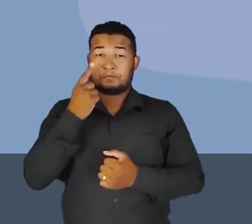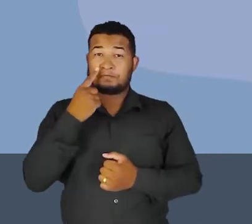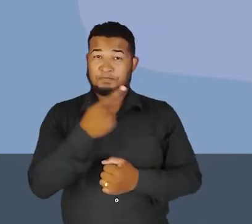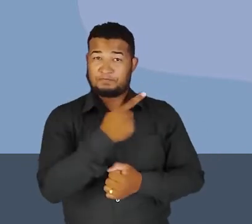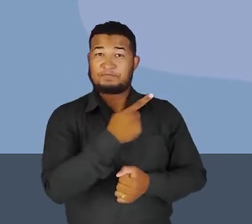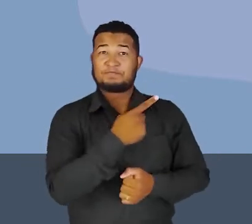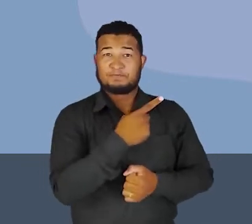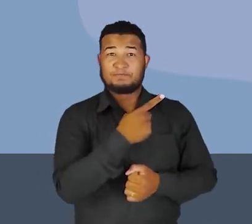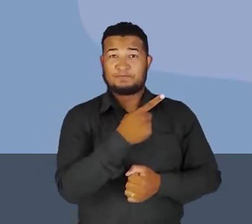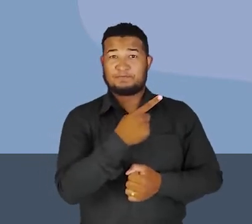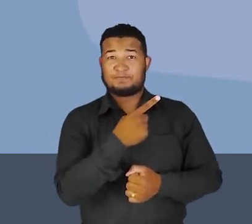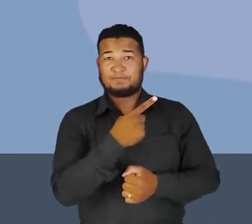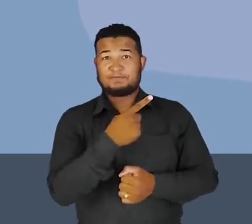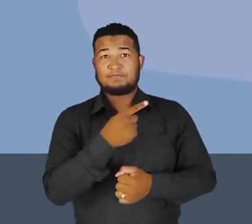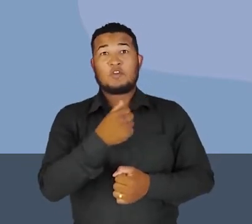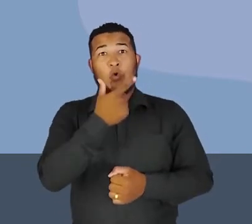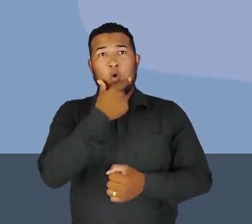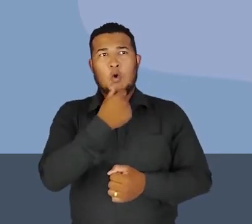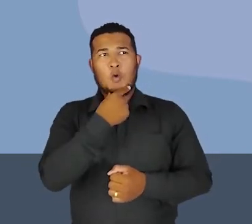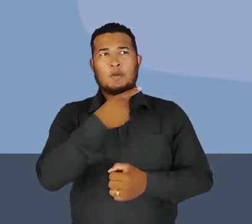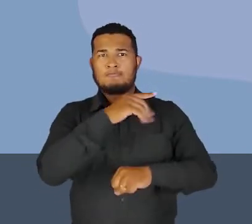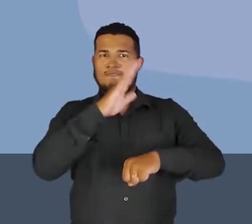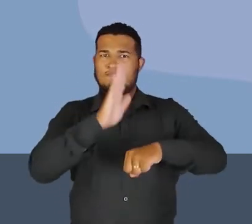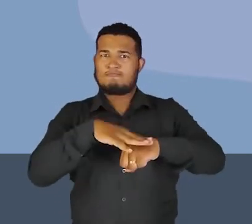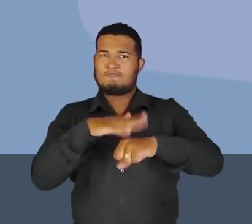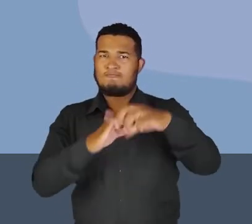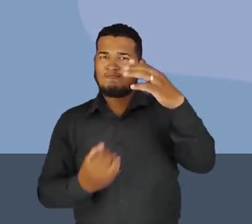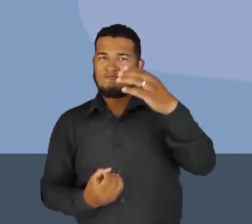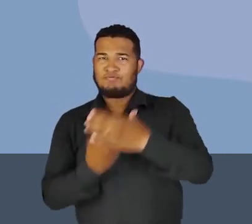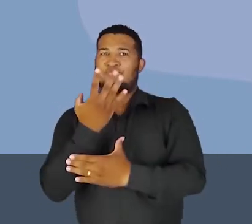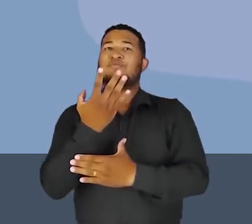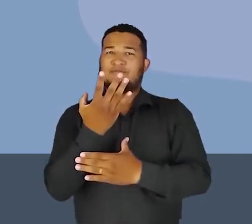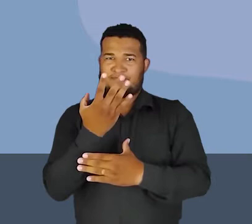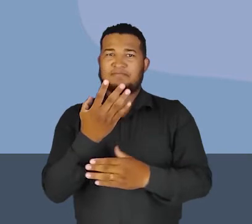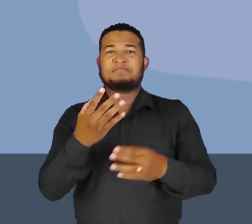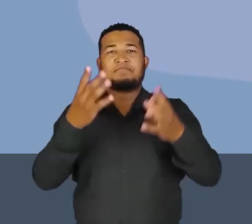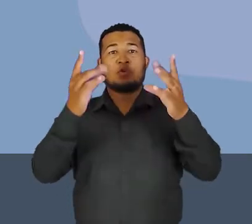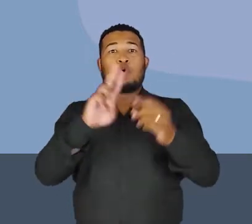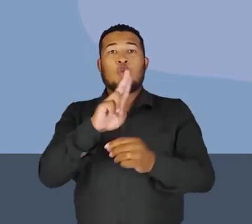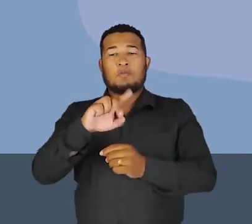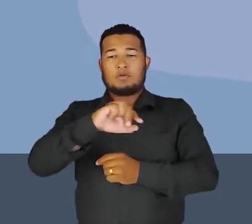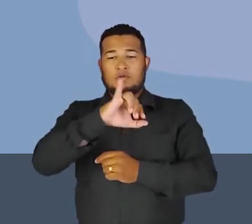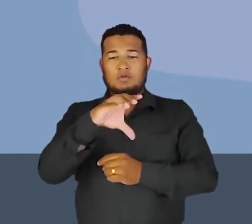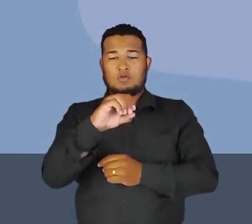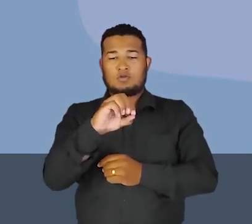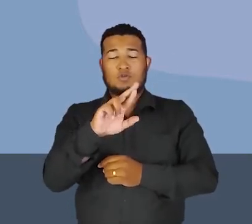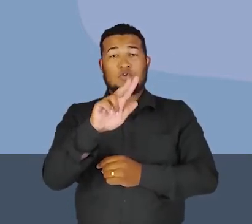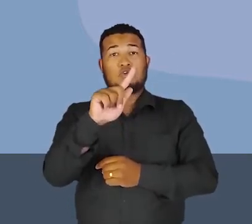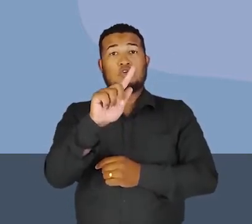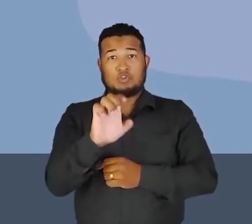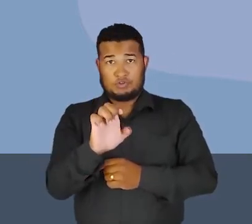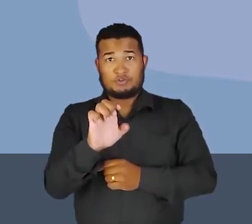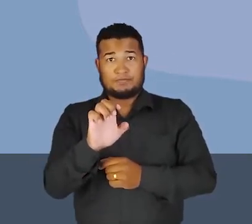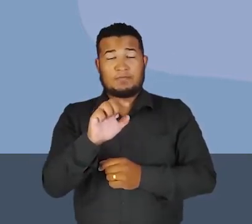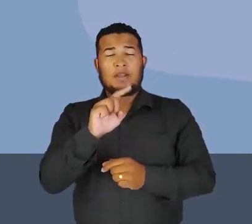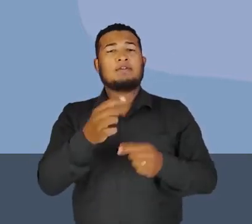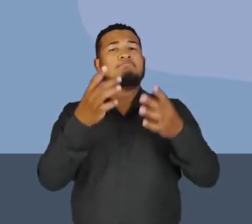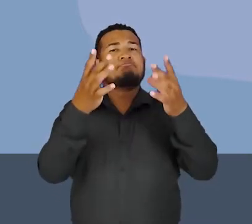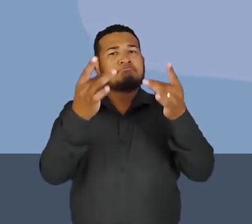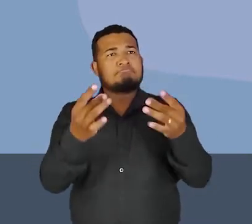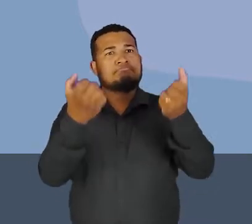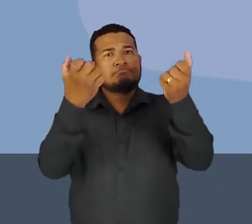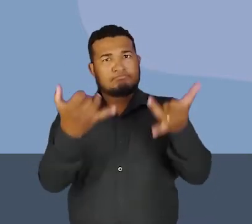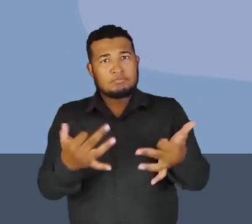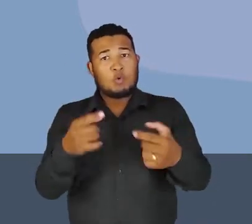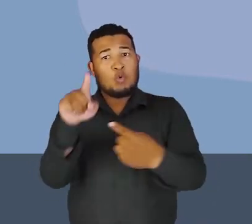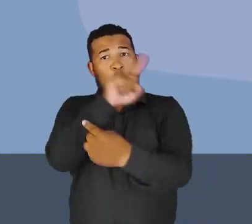né? Ele foi criado por esse artista que está na foto à esquerda aqui, né? O George Maciunas, né? E ele tem